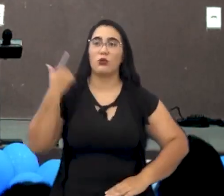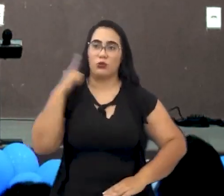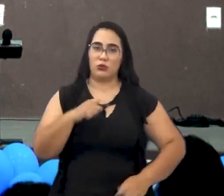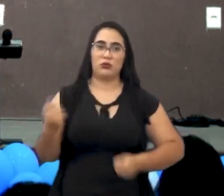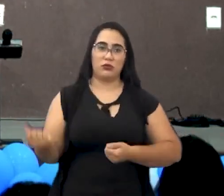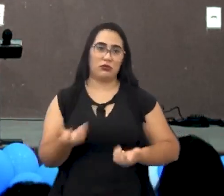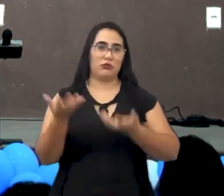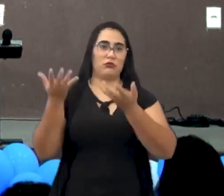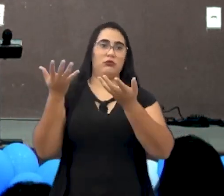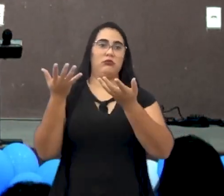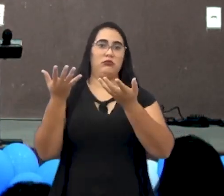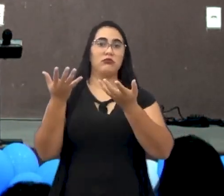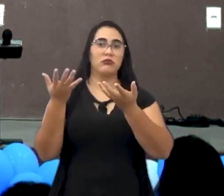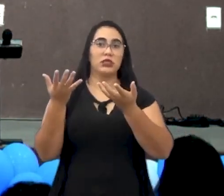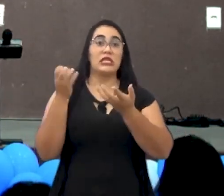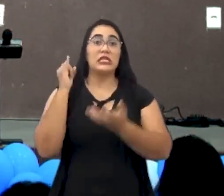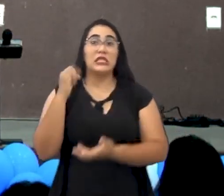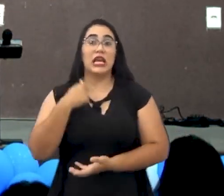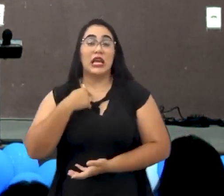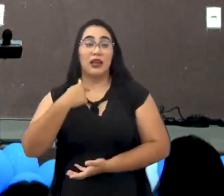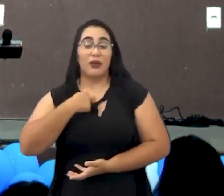Os que se humilham.